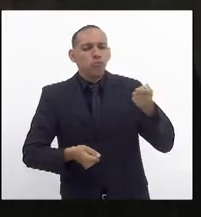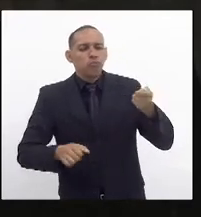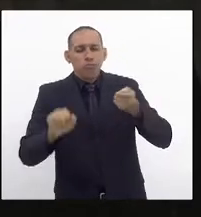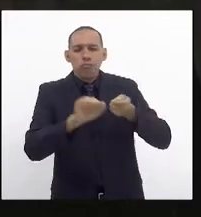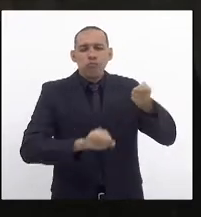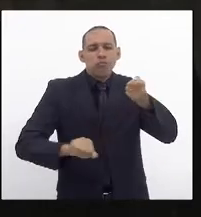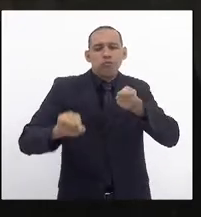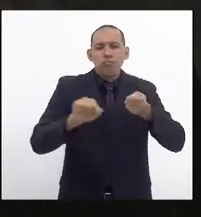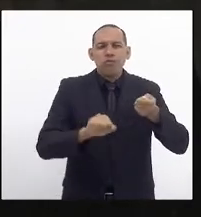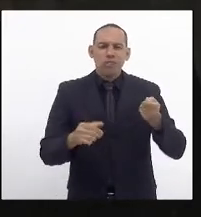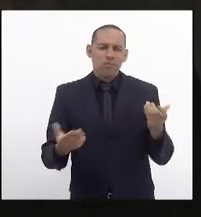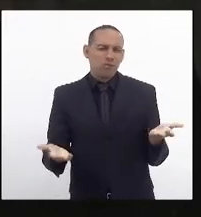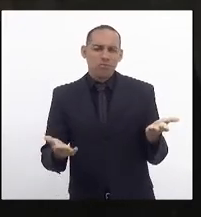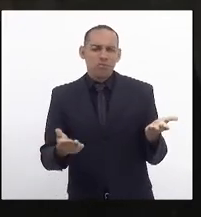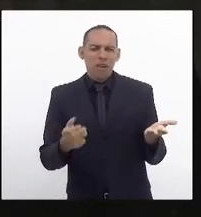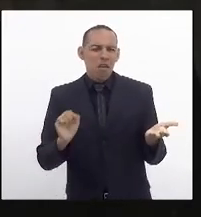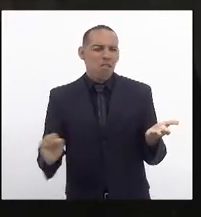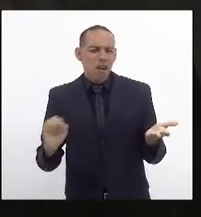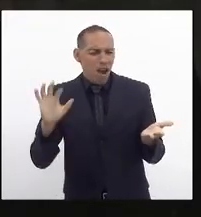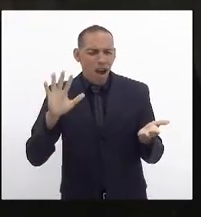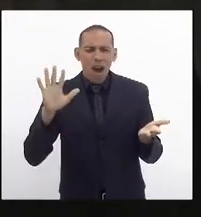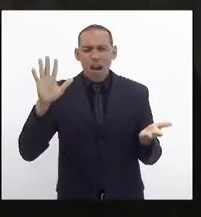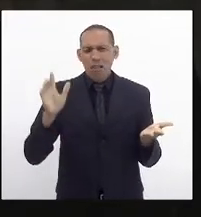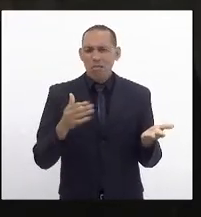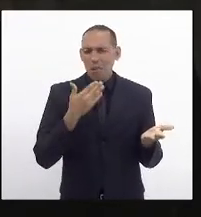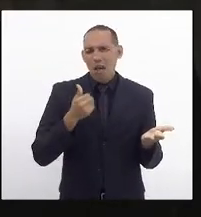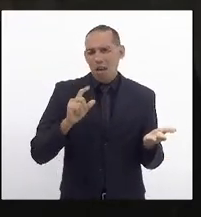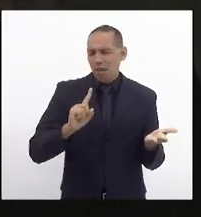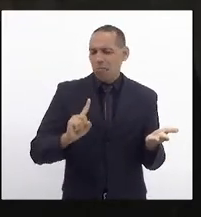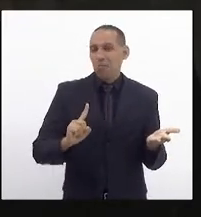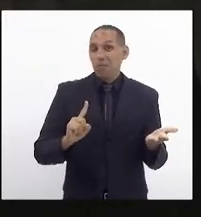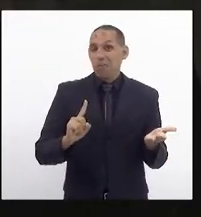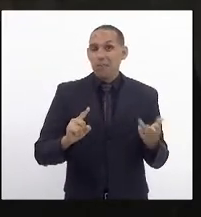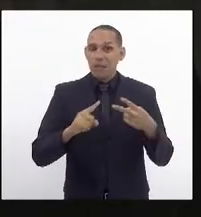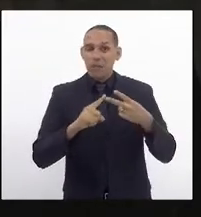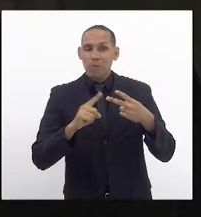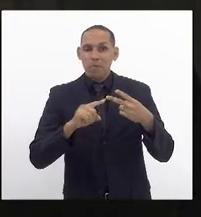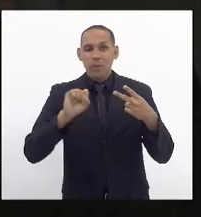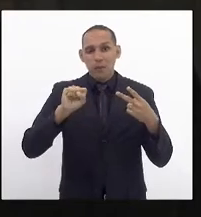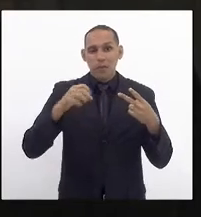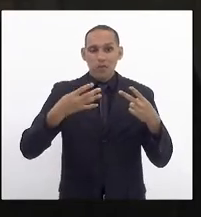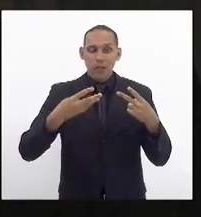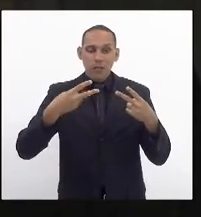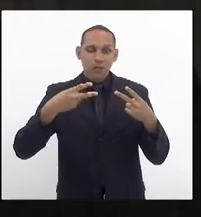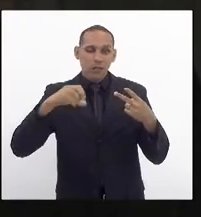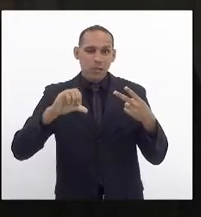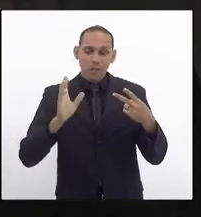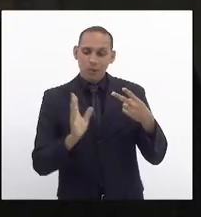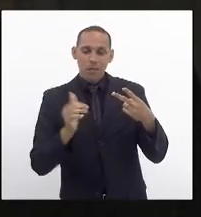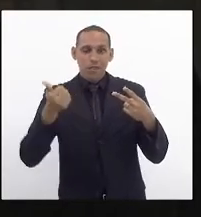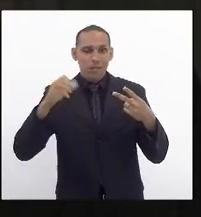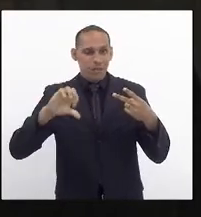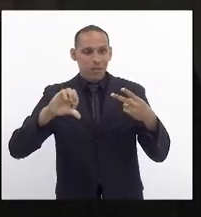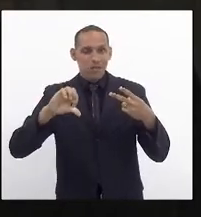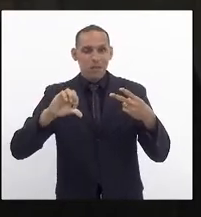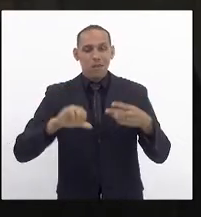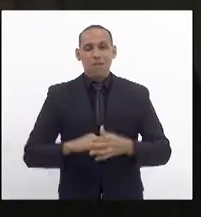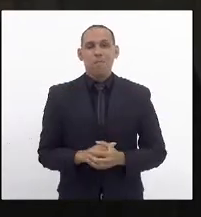de extraordinário um recurso caríssimo a segunda lei lei 8.429 2019